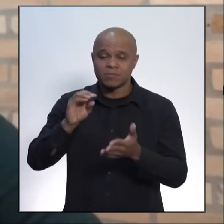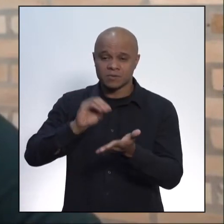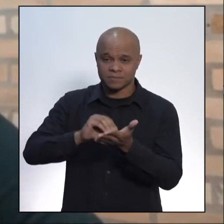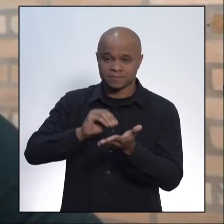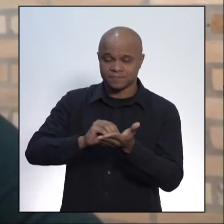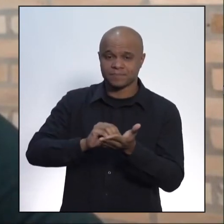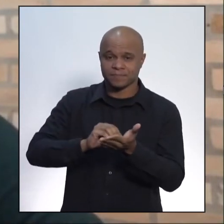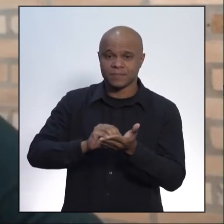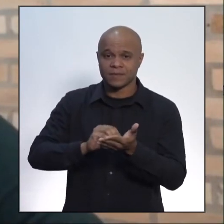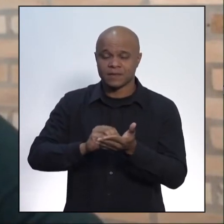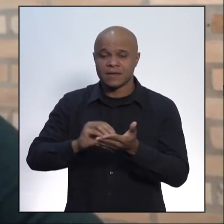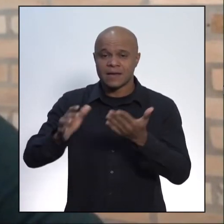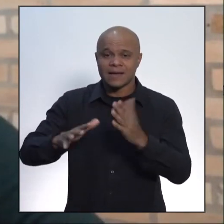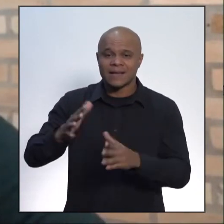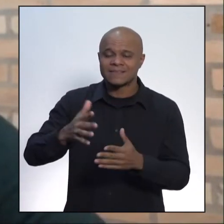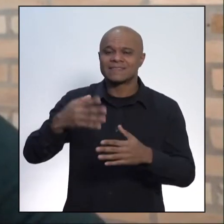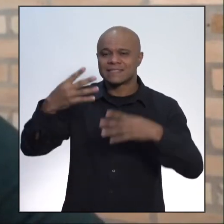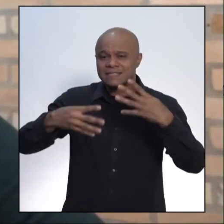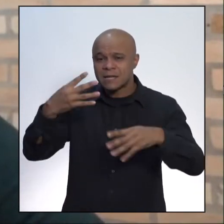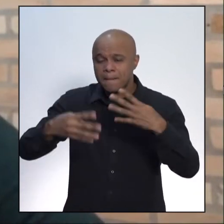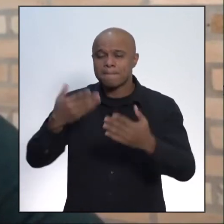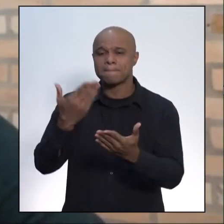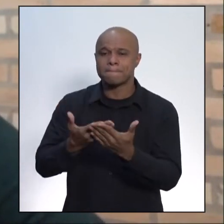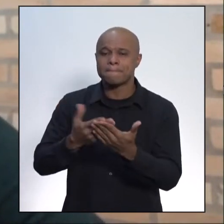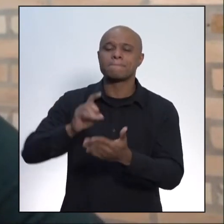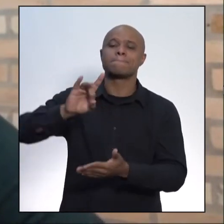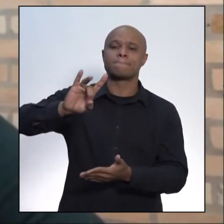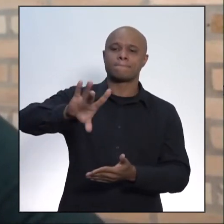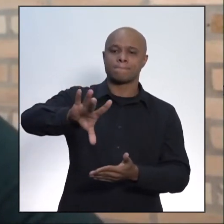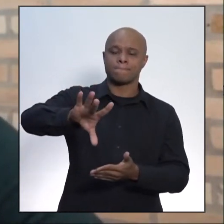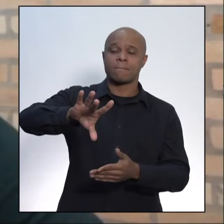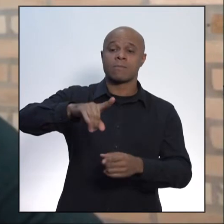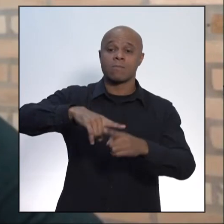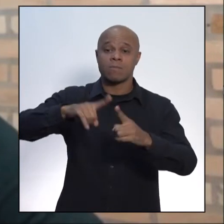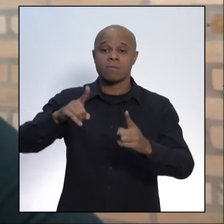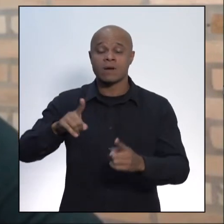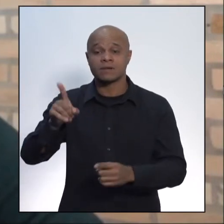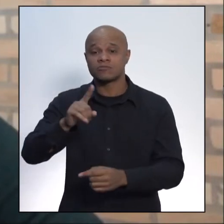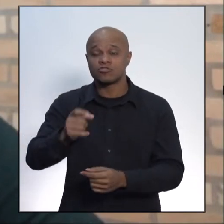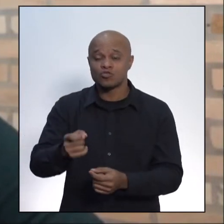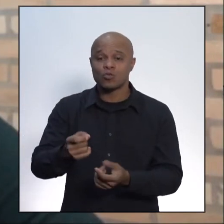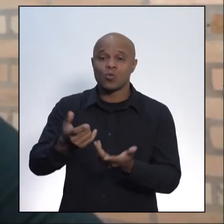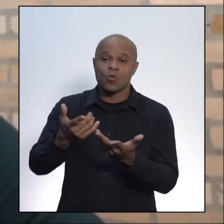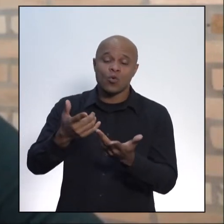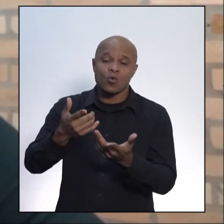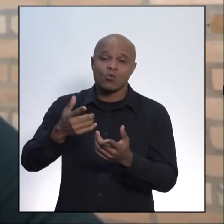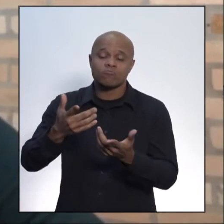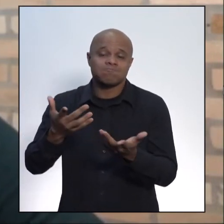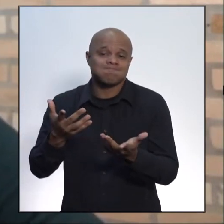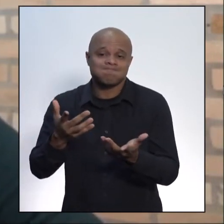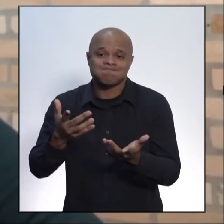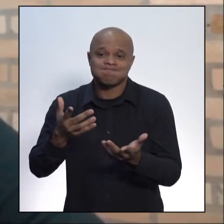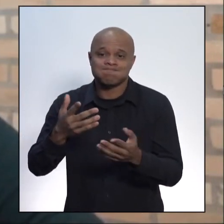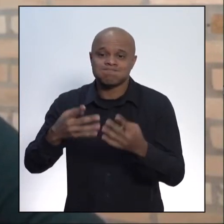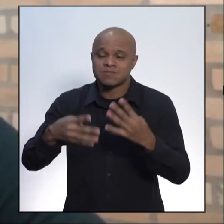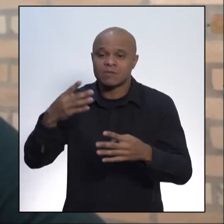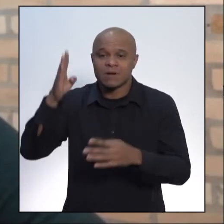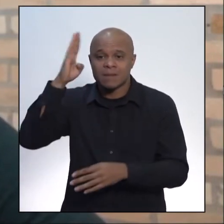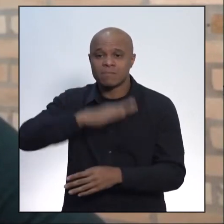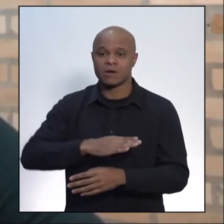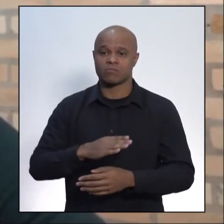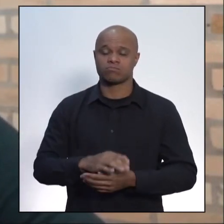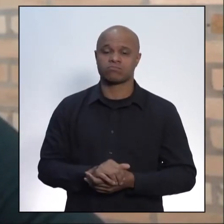pedagógico, vamos dizer, atrapalhar a aula, né, mas ela não é ofensiva. Mesmo que alguns professores se